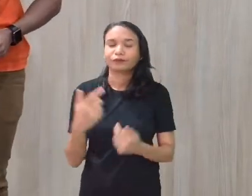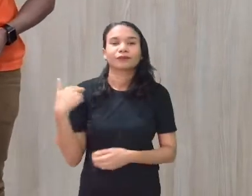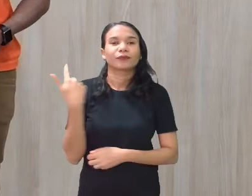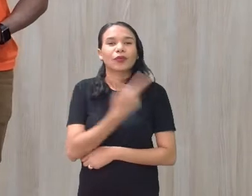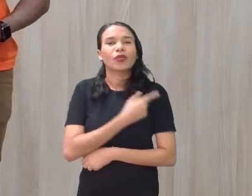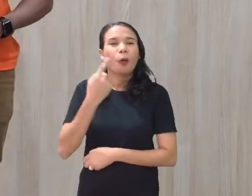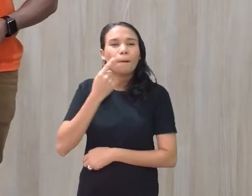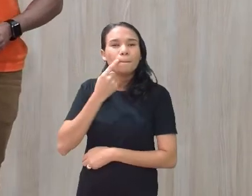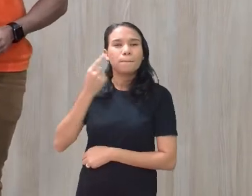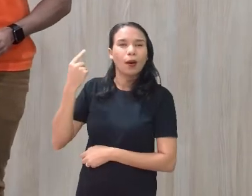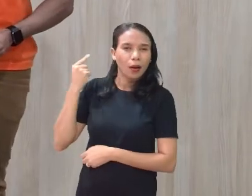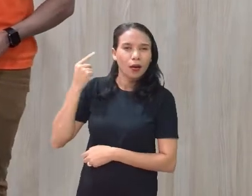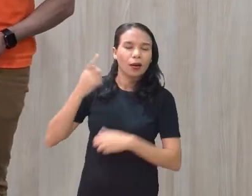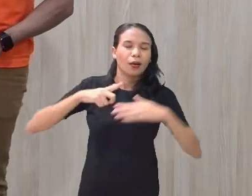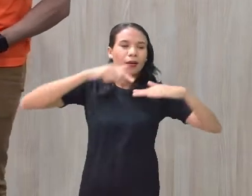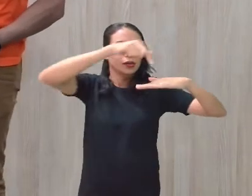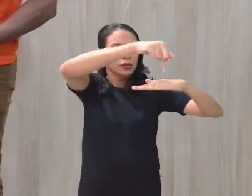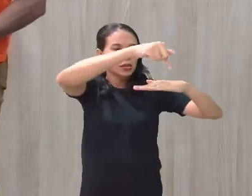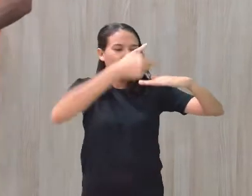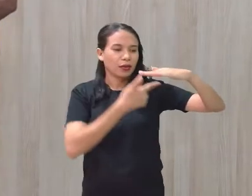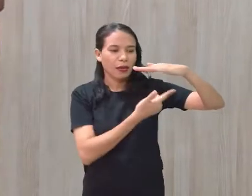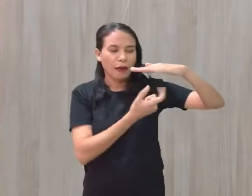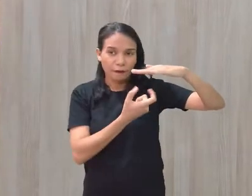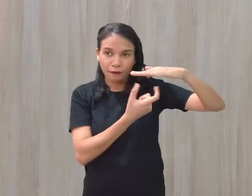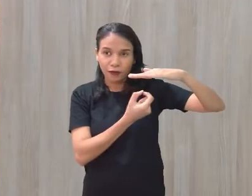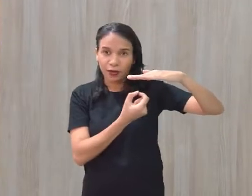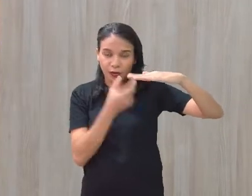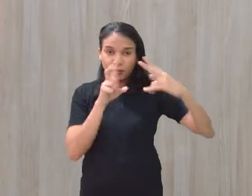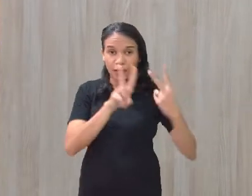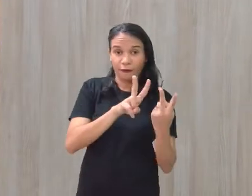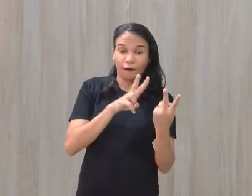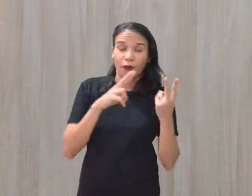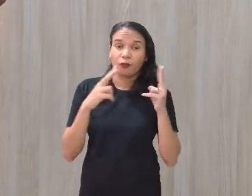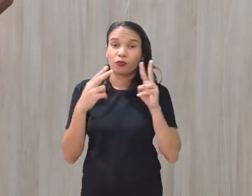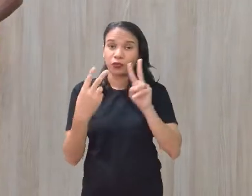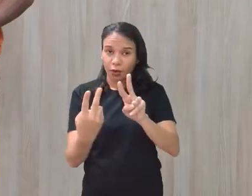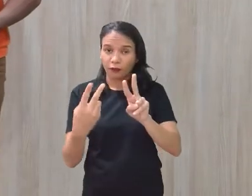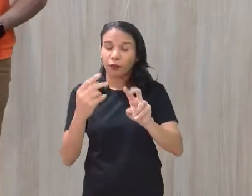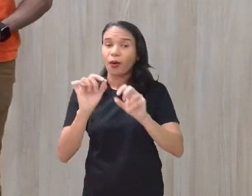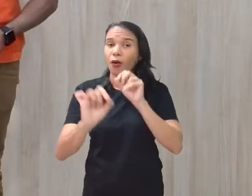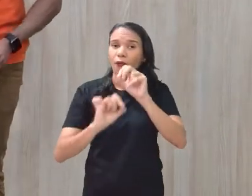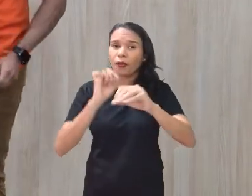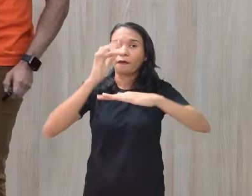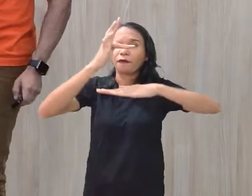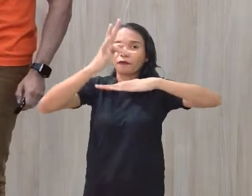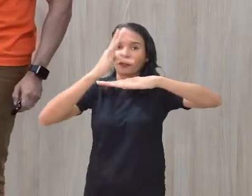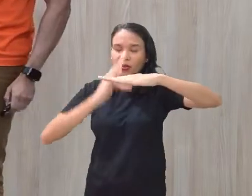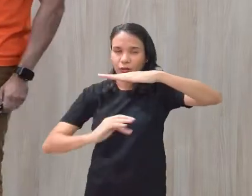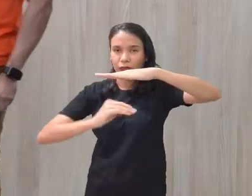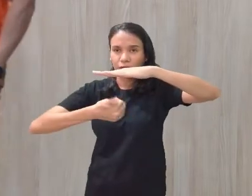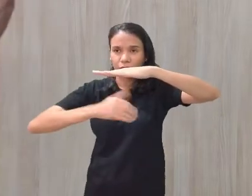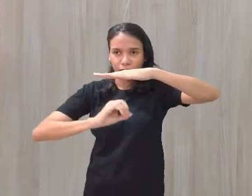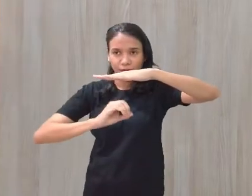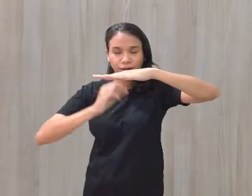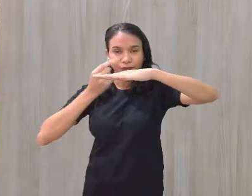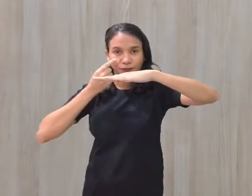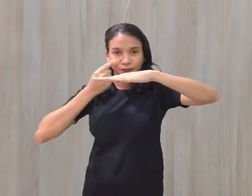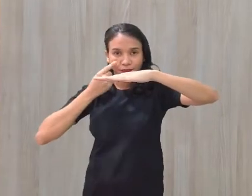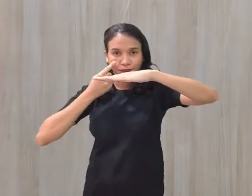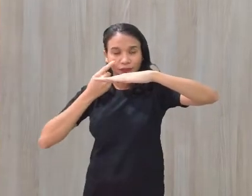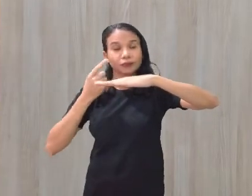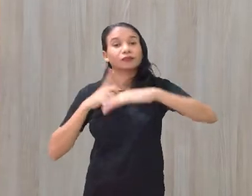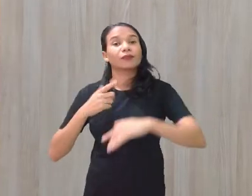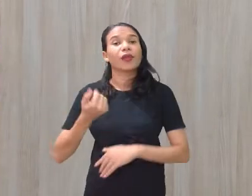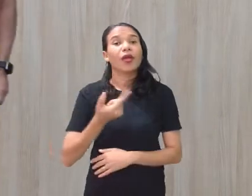lá a divisão, 7/20, e vou transformar em uma fração decimal. Então, note que